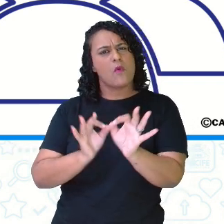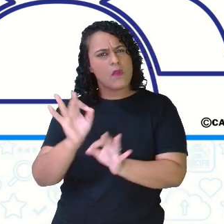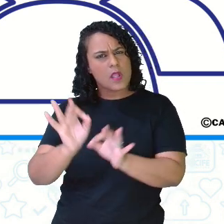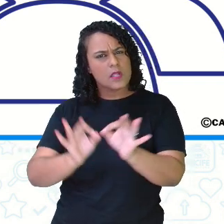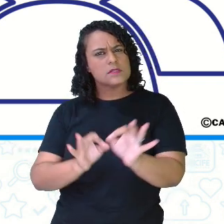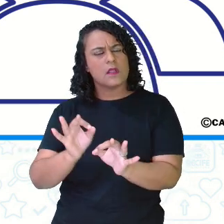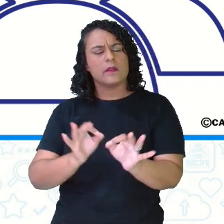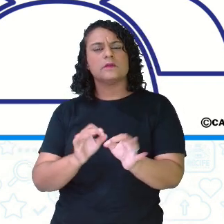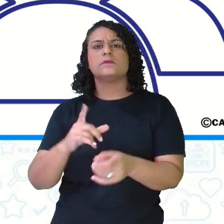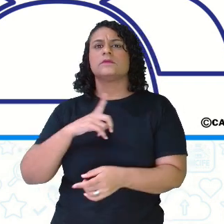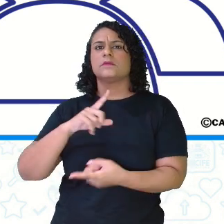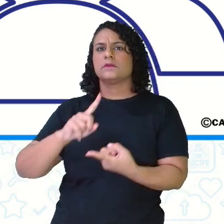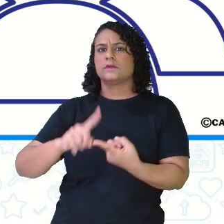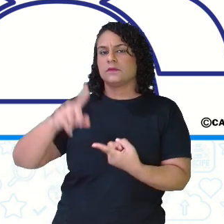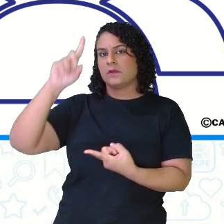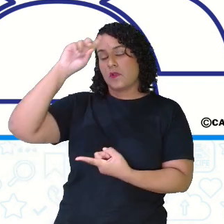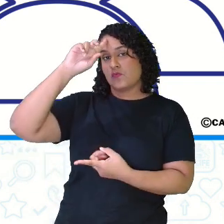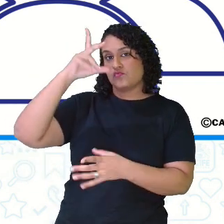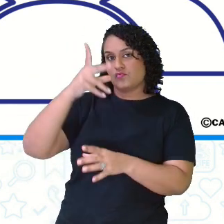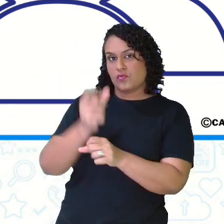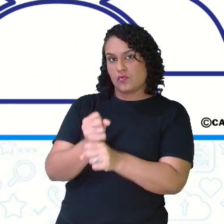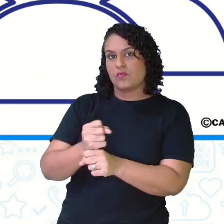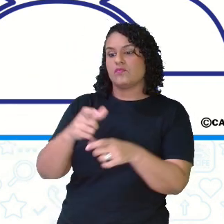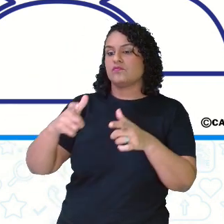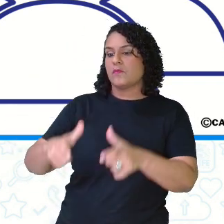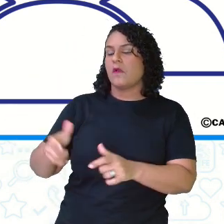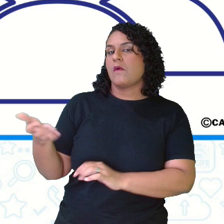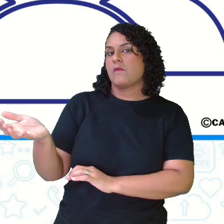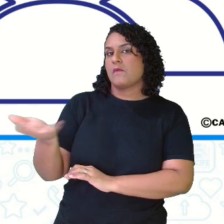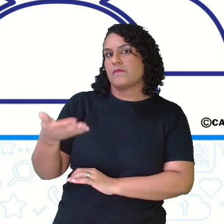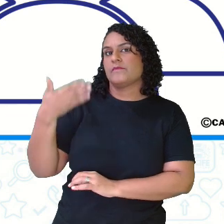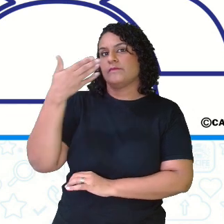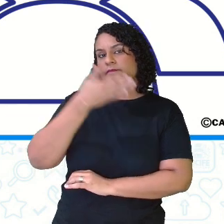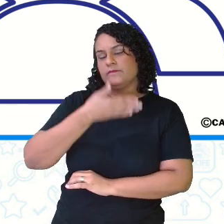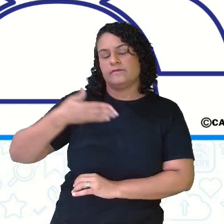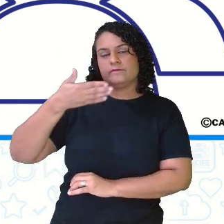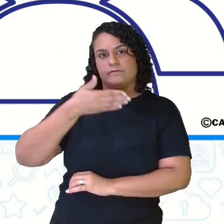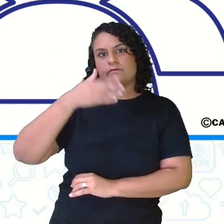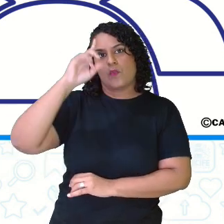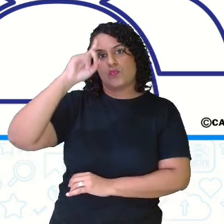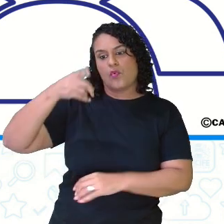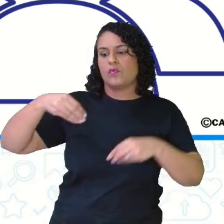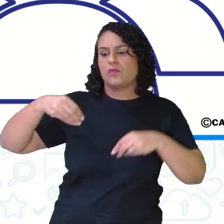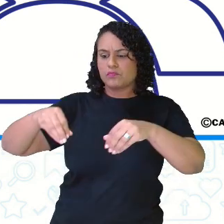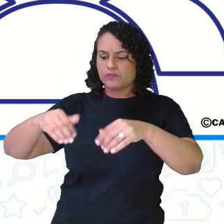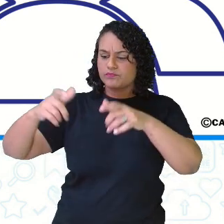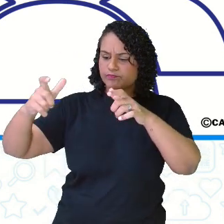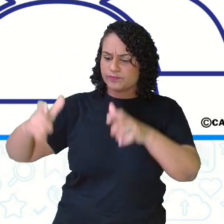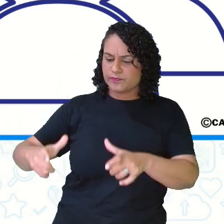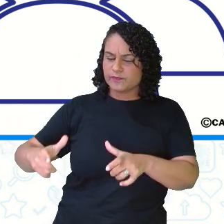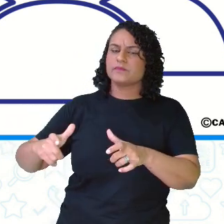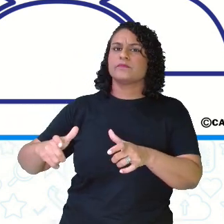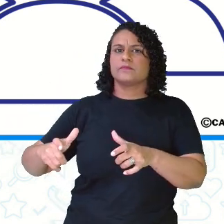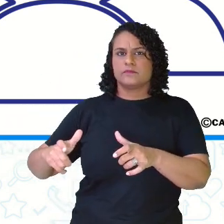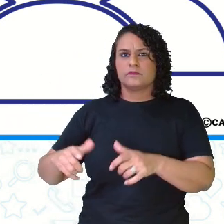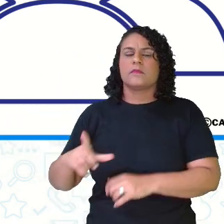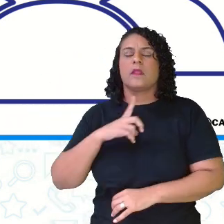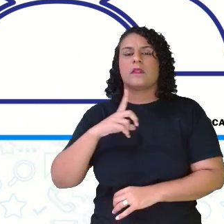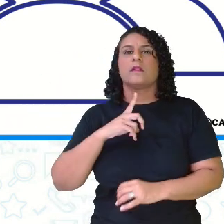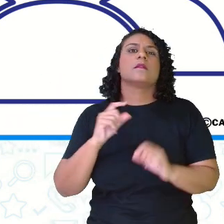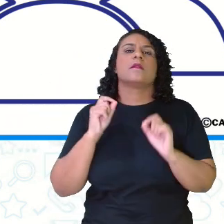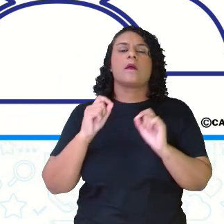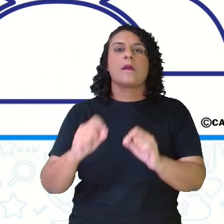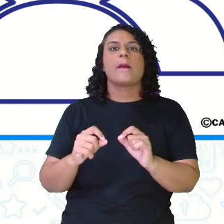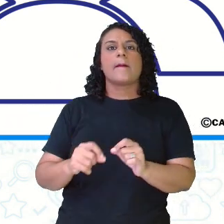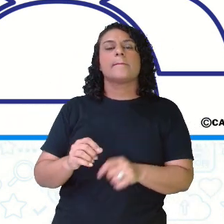Nós tínhamos os senhores de engenho. Então, os senhores de engenho, os donos de terra, né? Aqueles que tinham ali